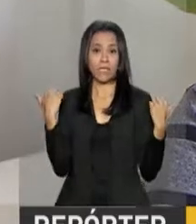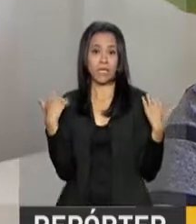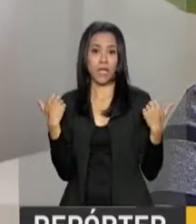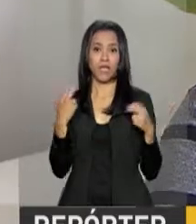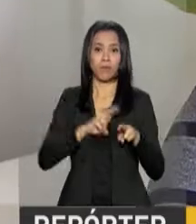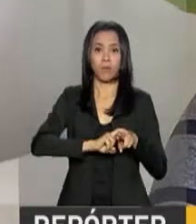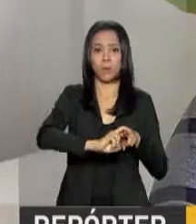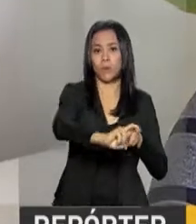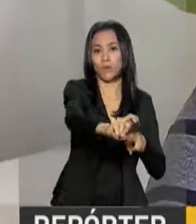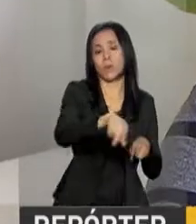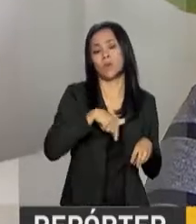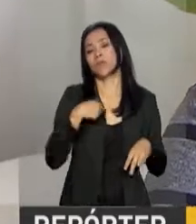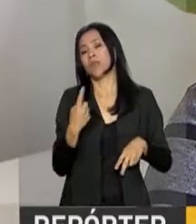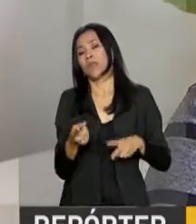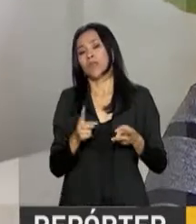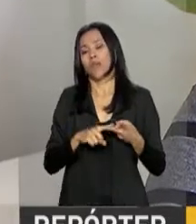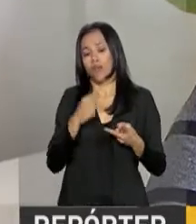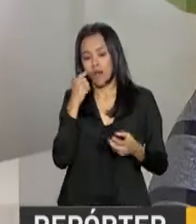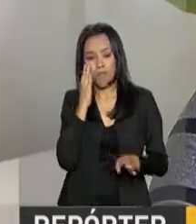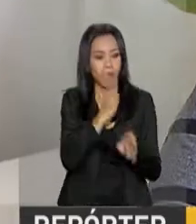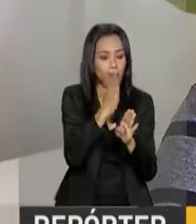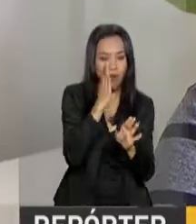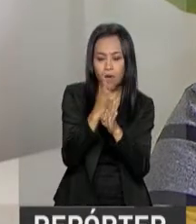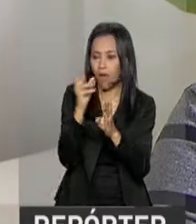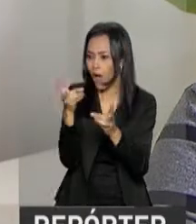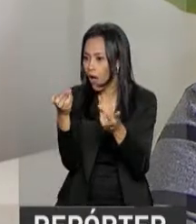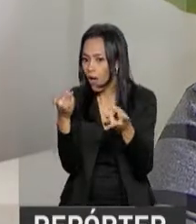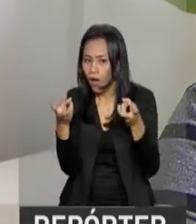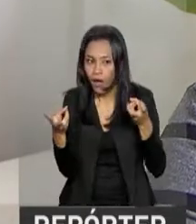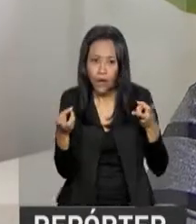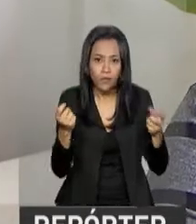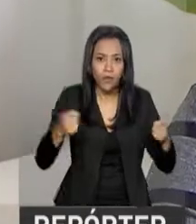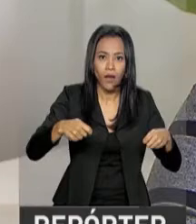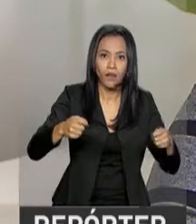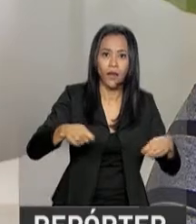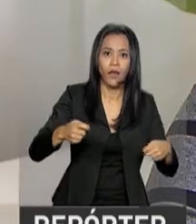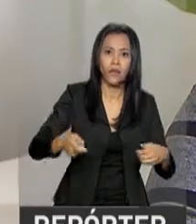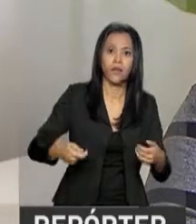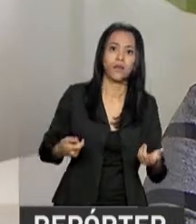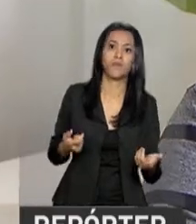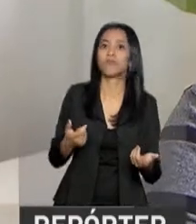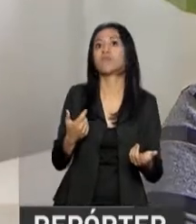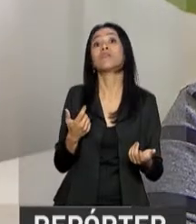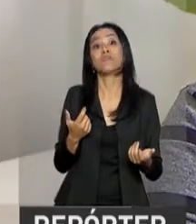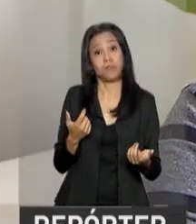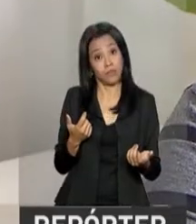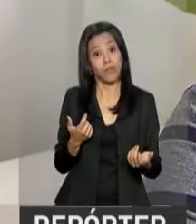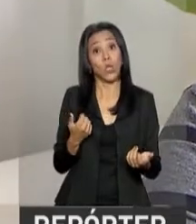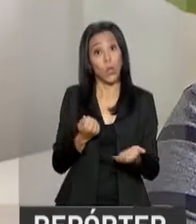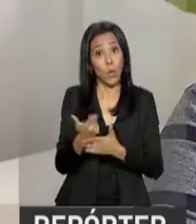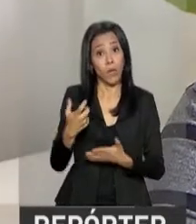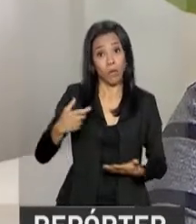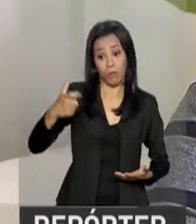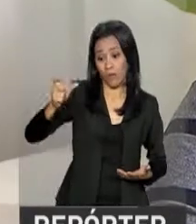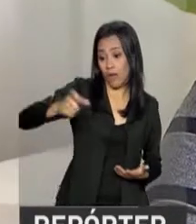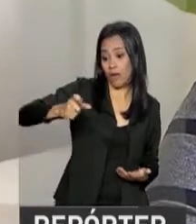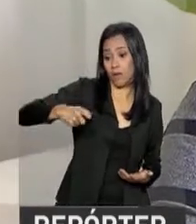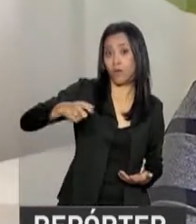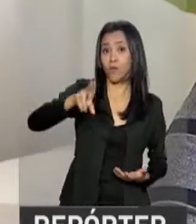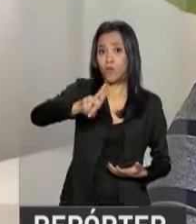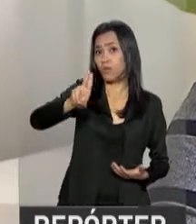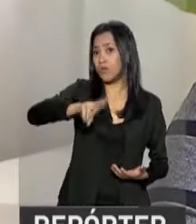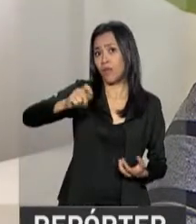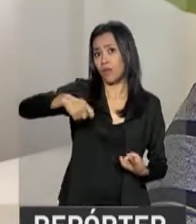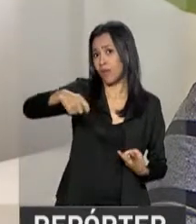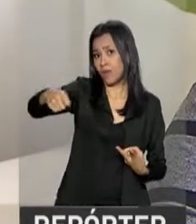de custóias descoberta de que você pode pagar um pique de metrô por dia mas se pode comprar o cartão e usar dois meias que